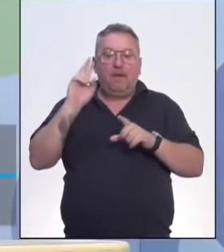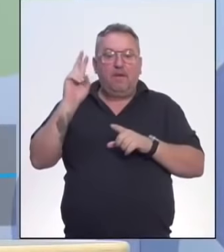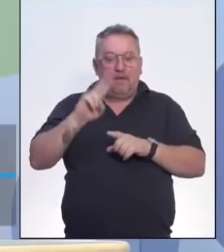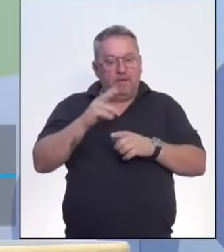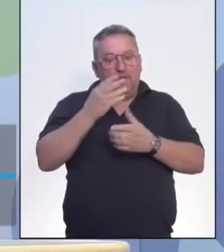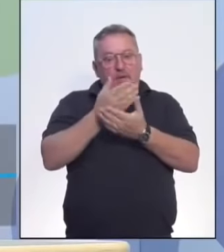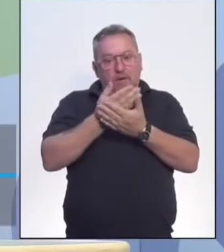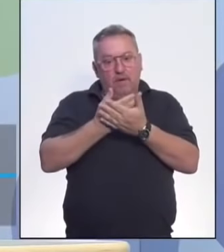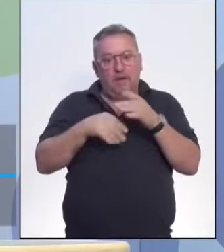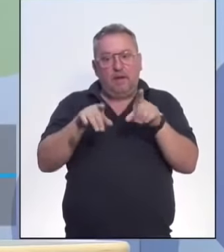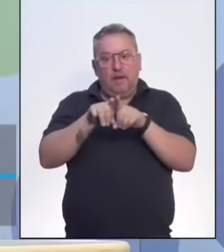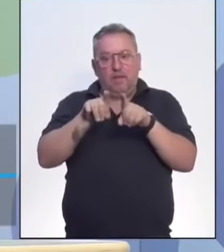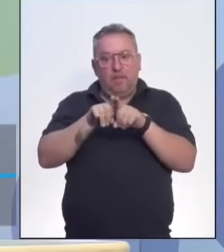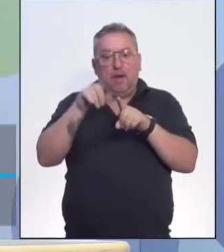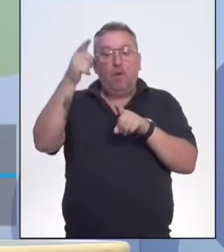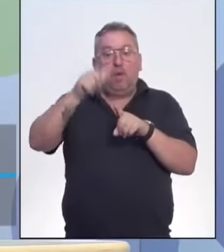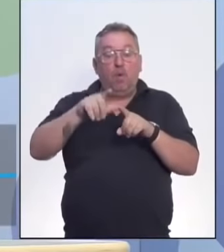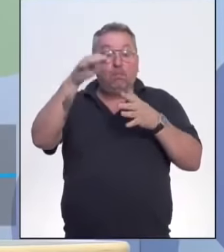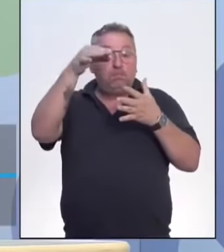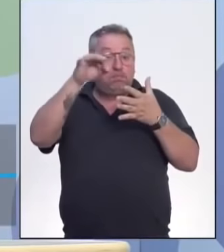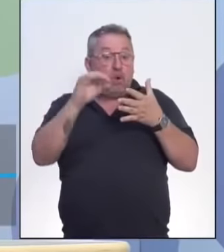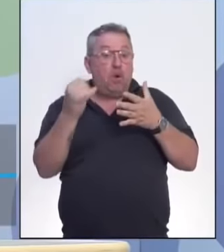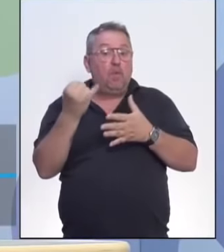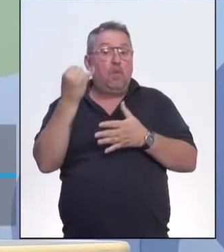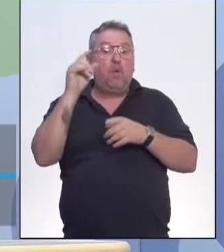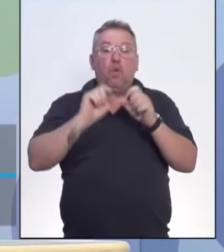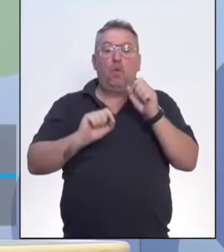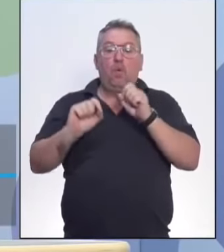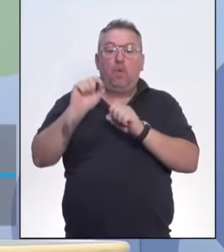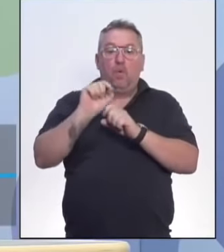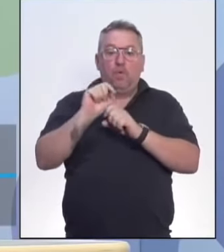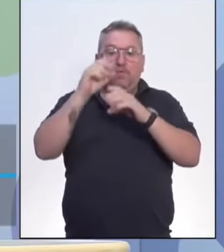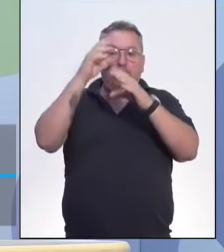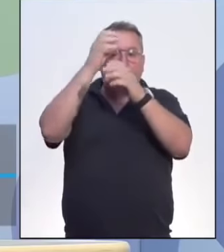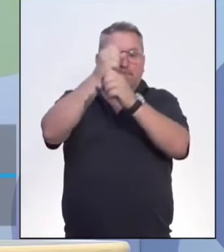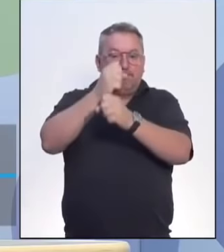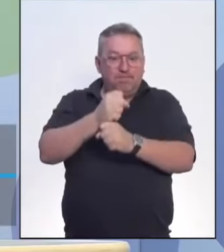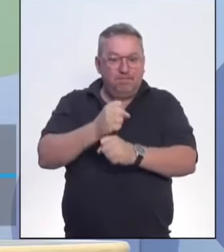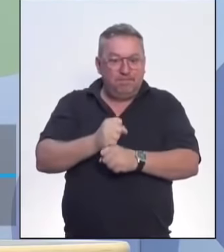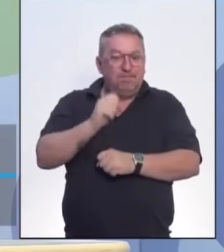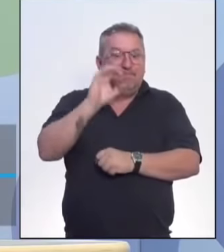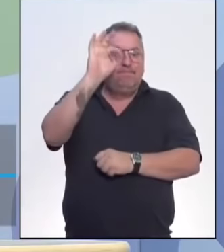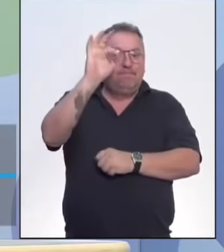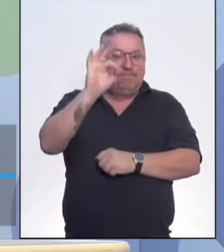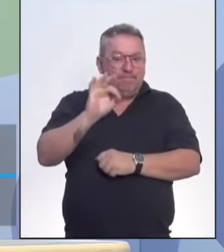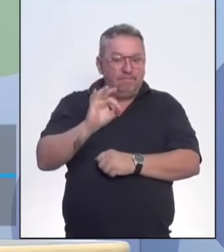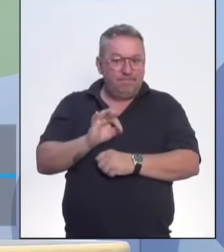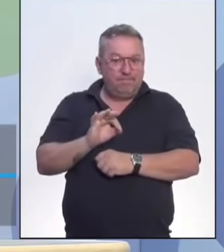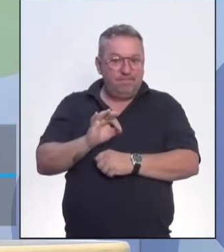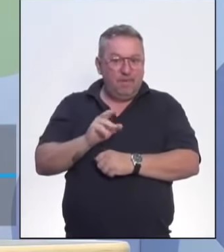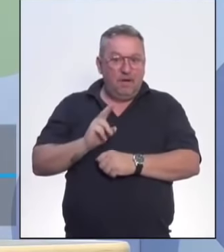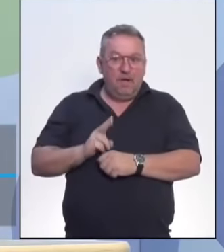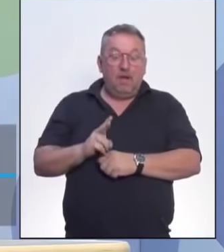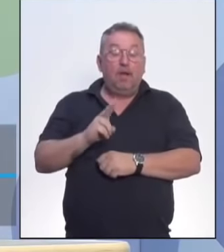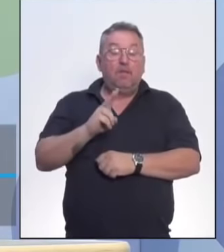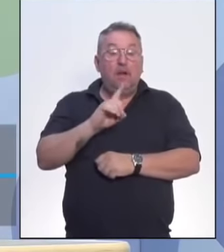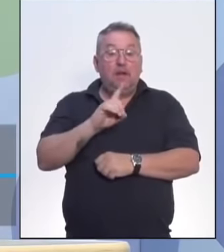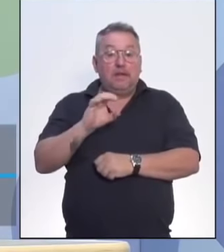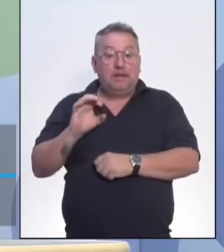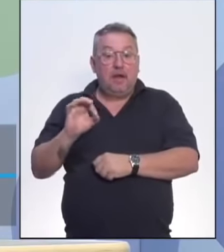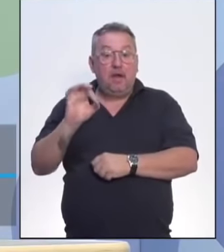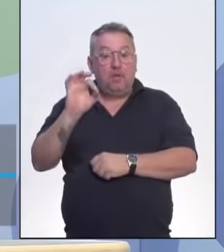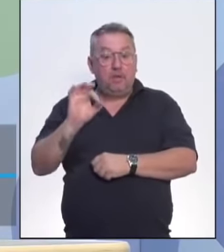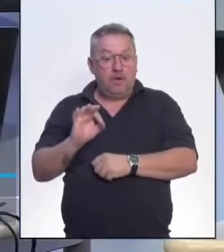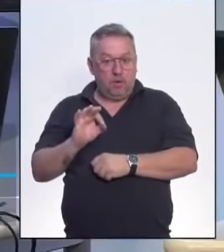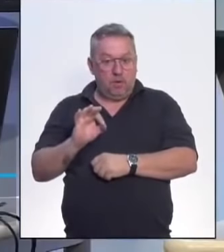isso em aula. E um outro detalhe importante, a soma desses percentuais é 100%, que é o